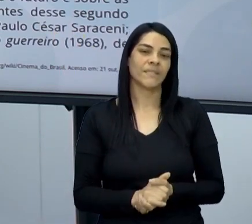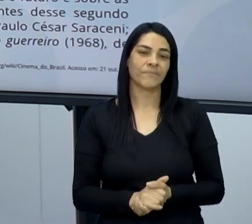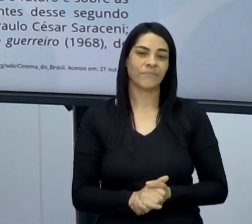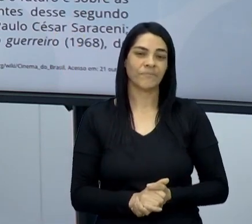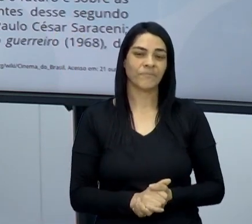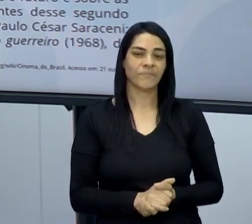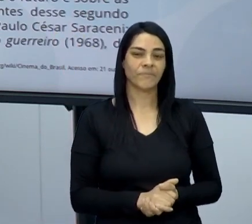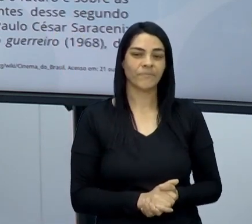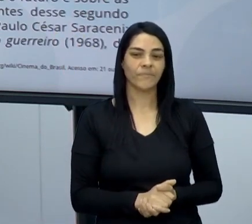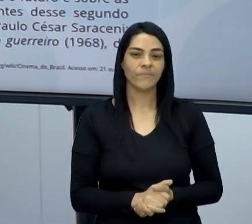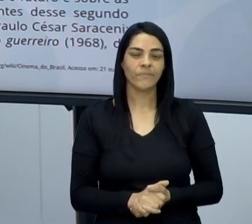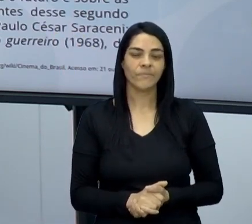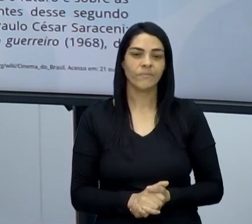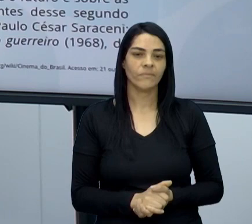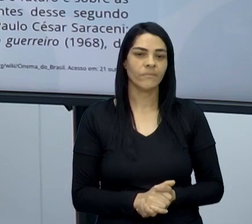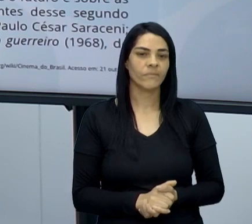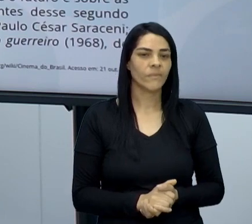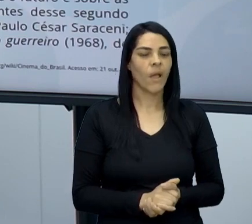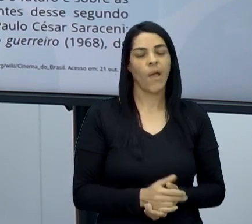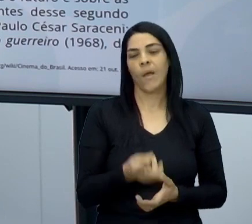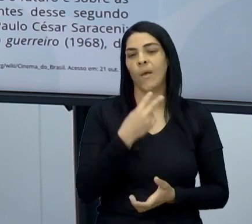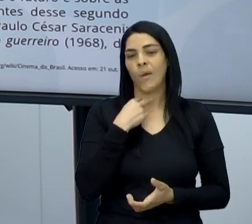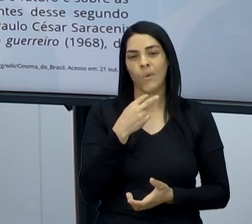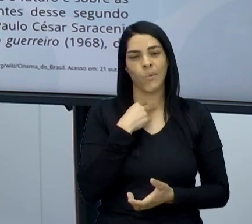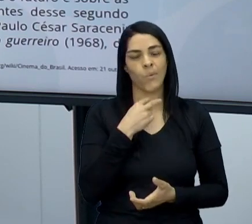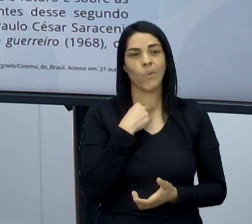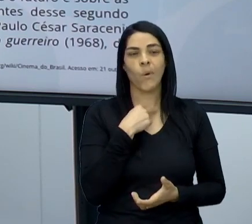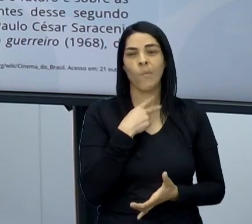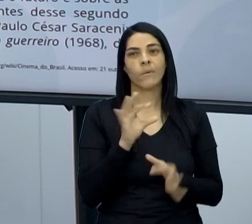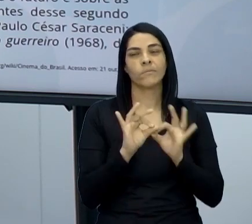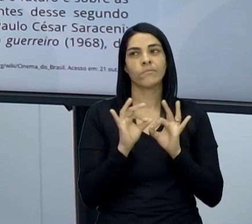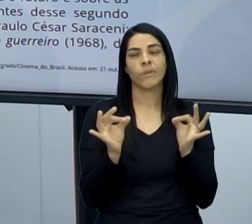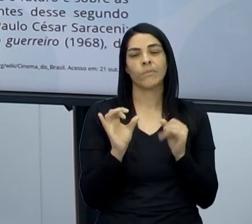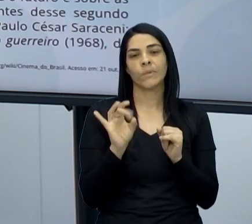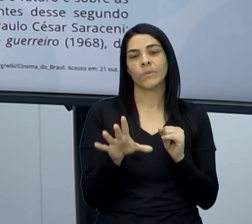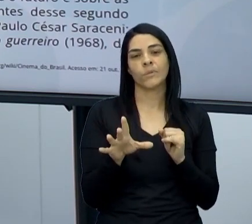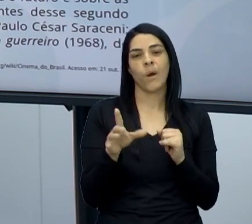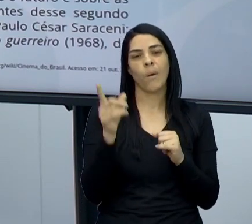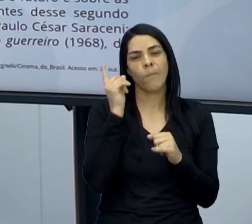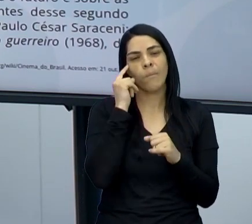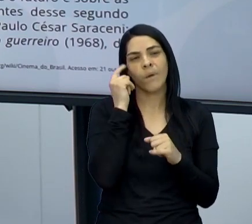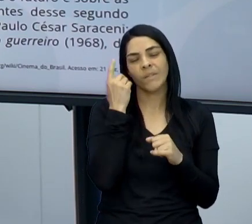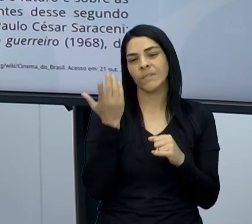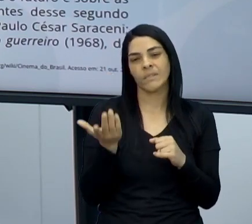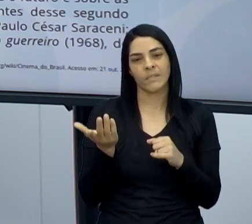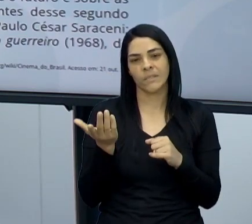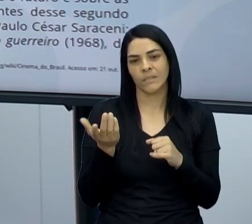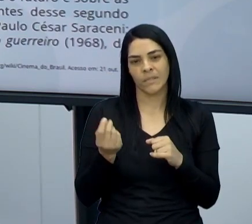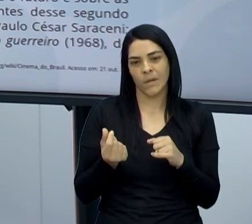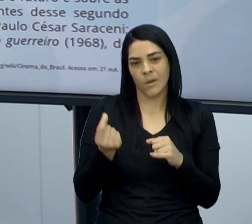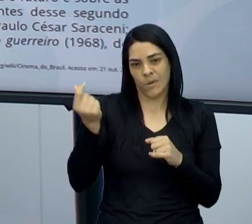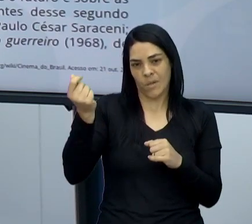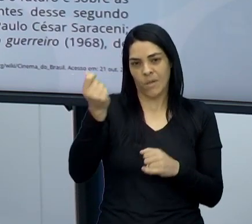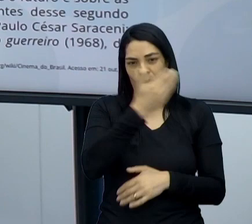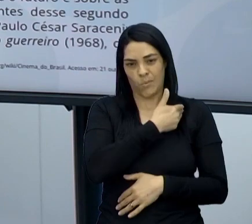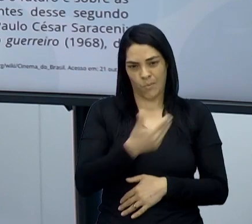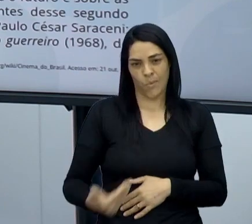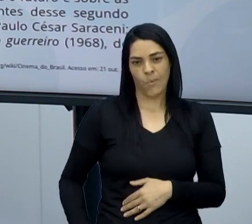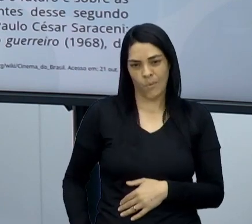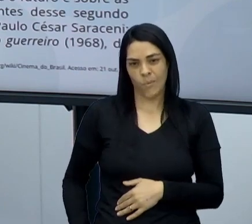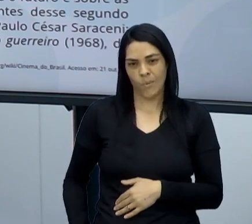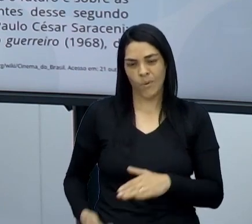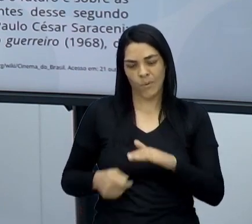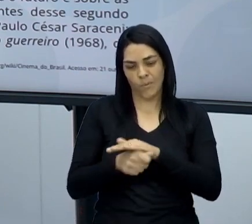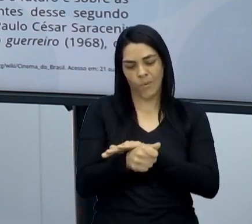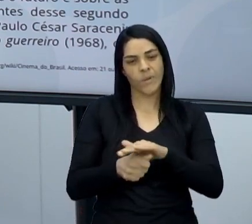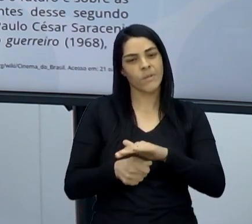contudo, entretanto, a gente não pode simplesmente, principalmente pensando que há financiamento público,